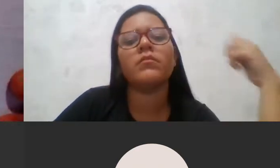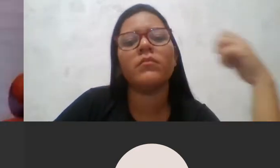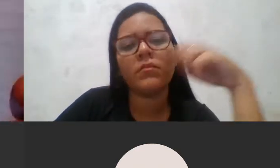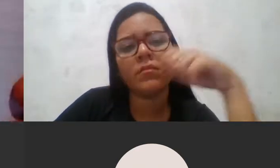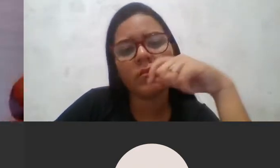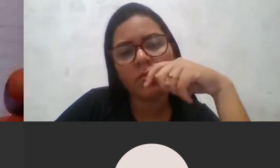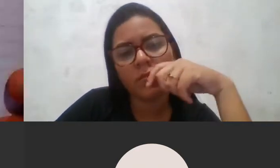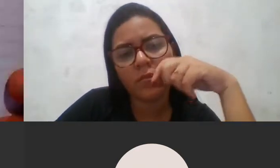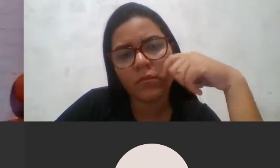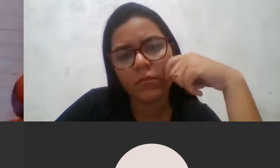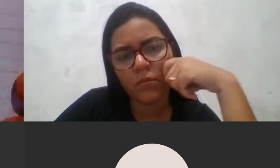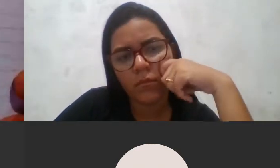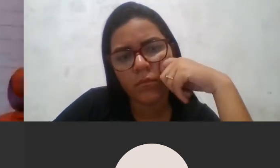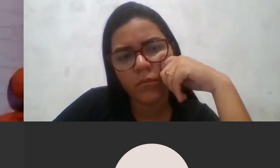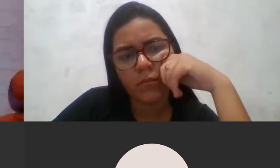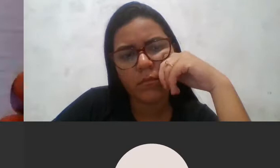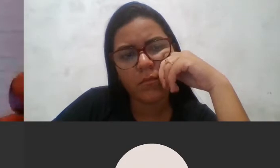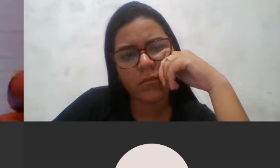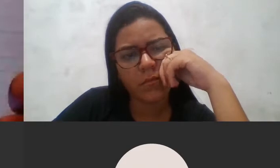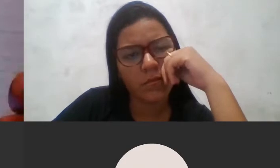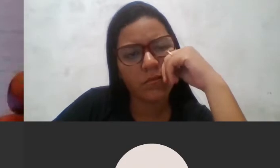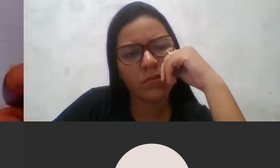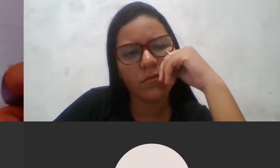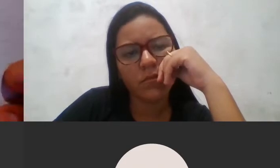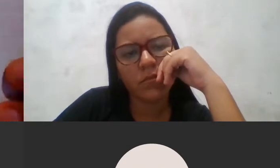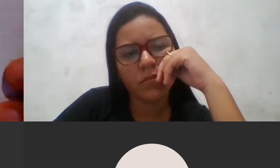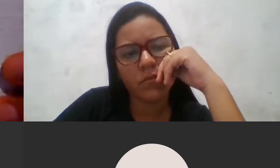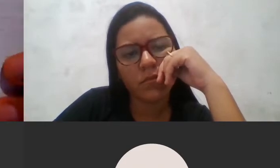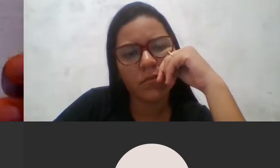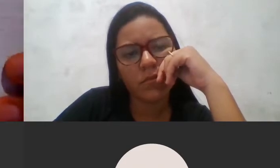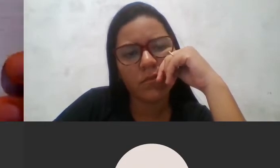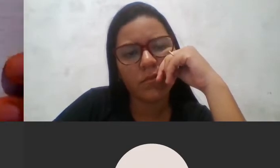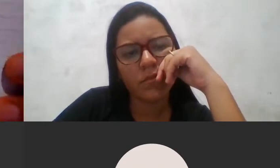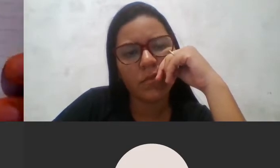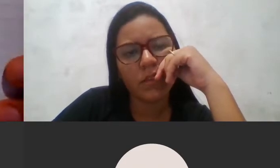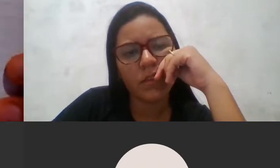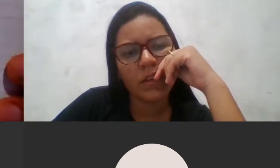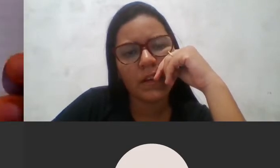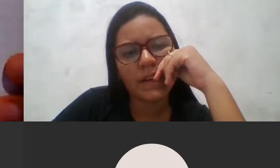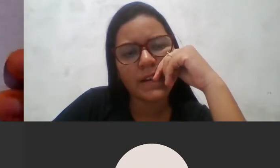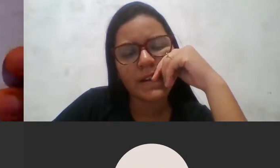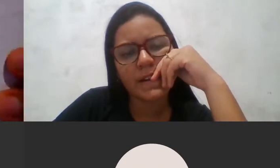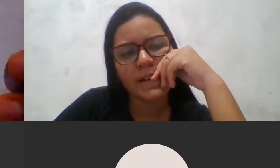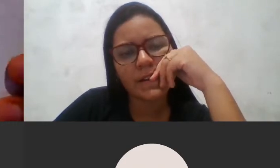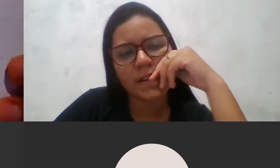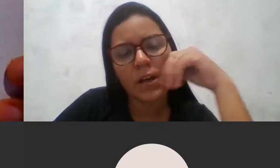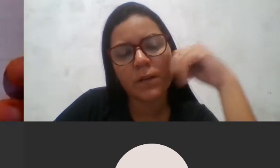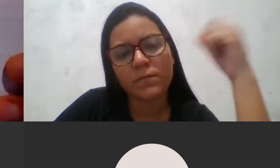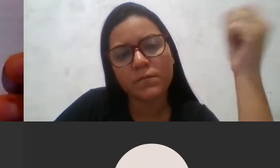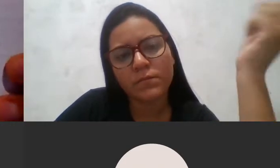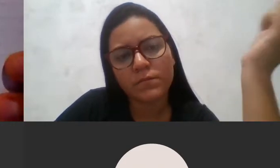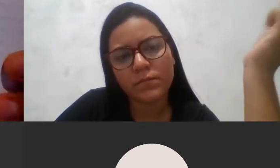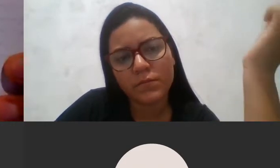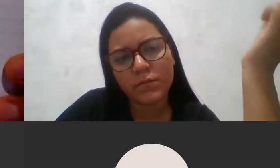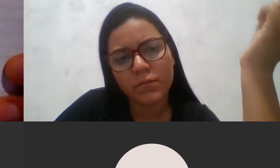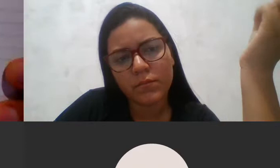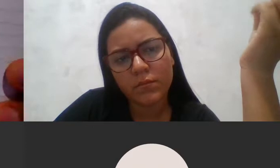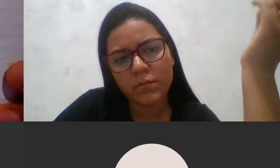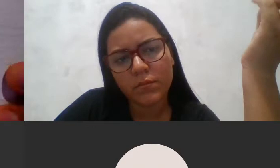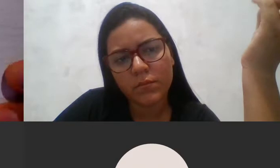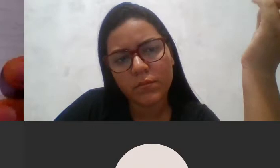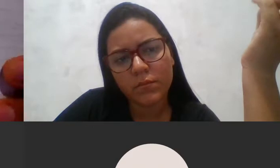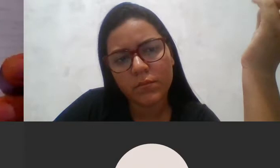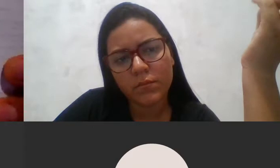a gente pode até simular isso depois, se vocês não entenderem, falarem aí comigo para que não entenderam, mas